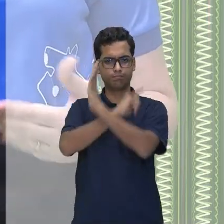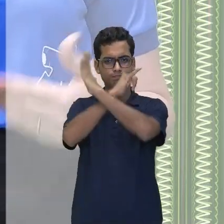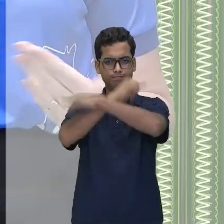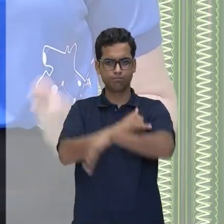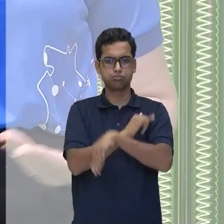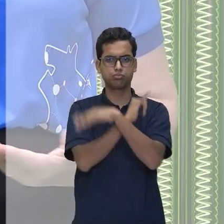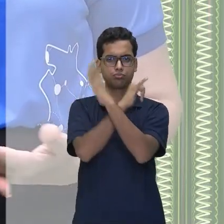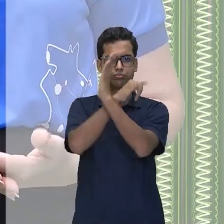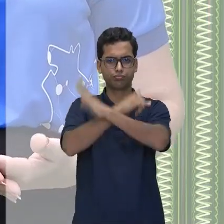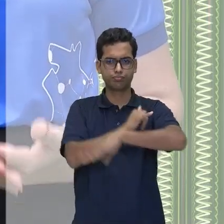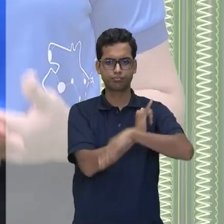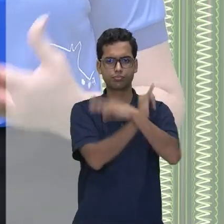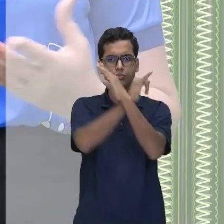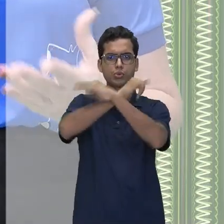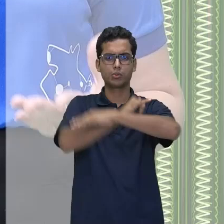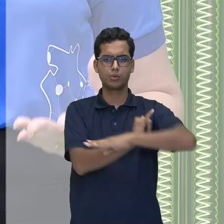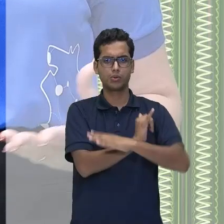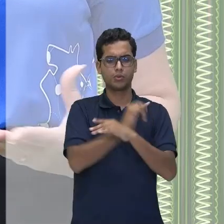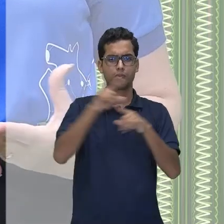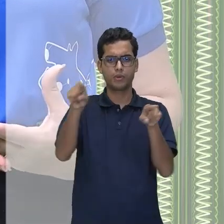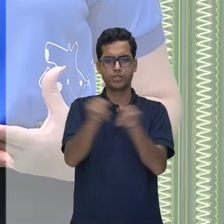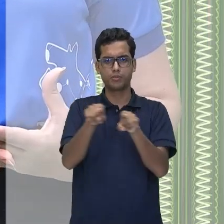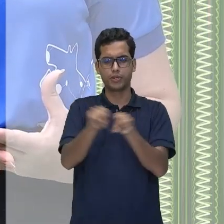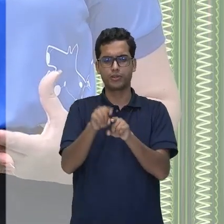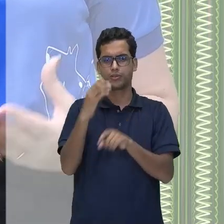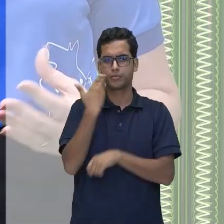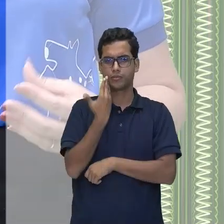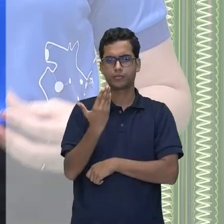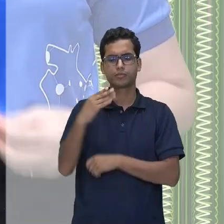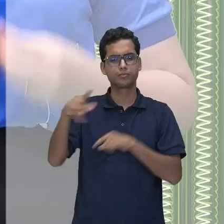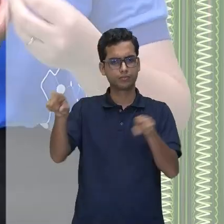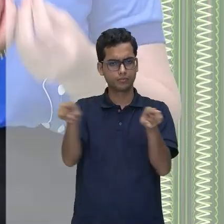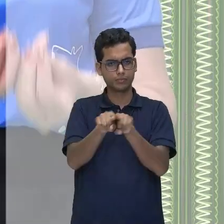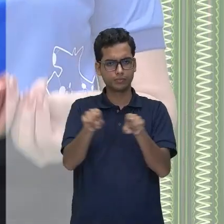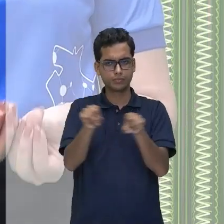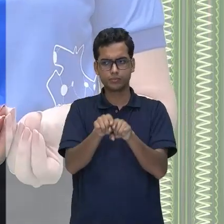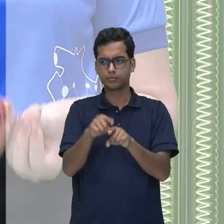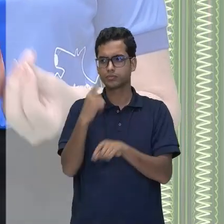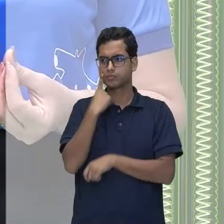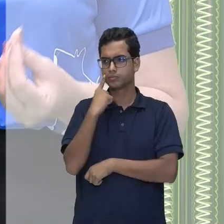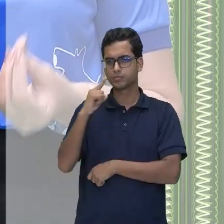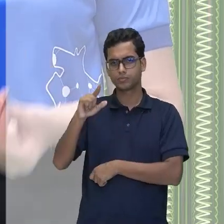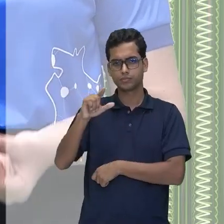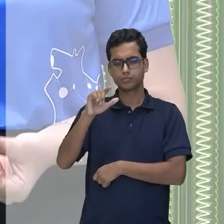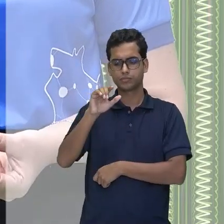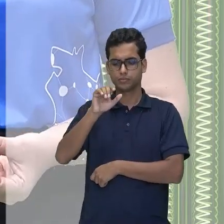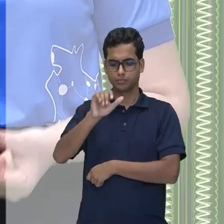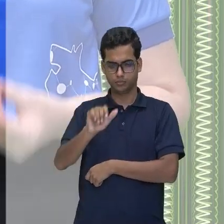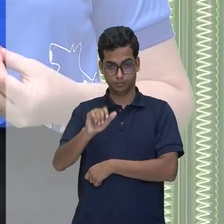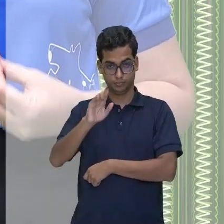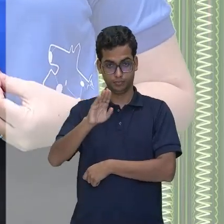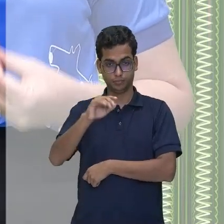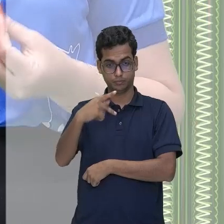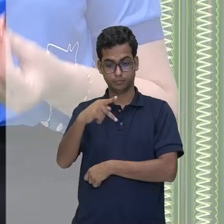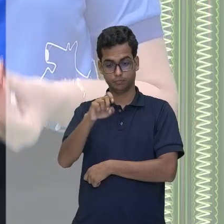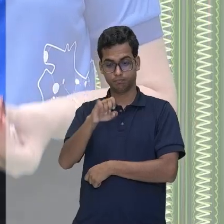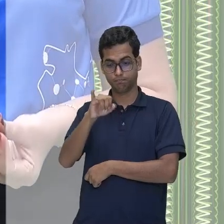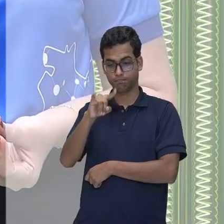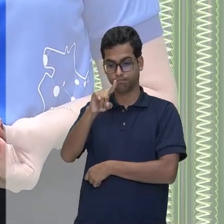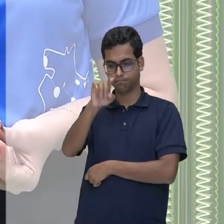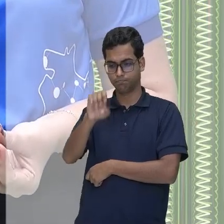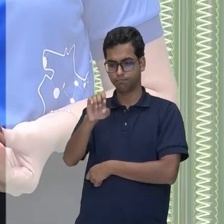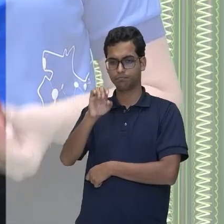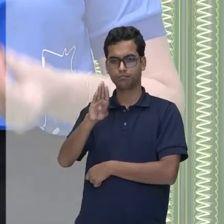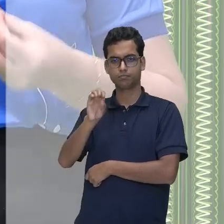que vivem em determinados ecossistemas aquáticos, que servem, né, de alimento para a população que vive nessa região, que